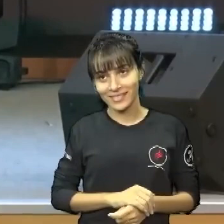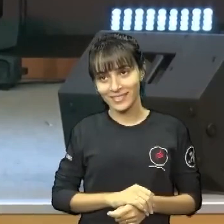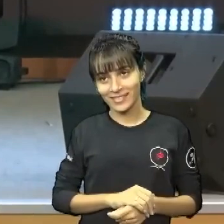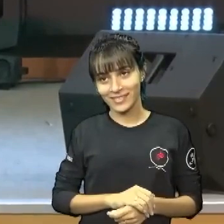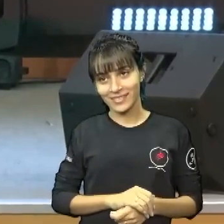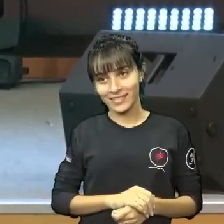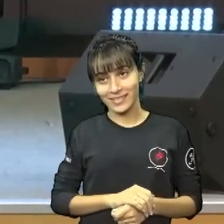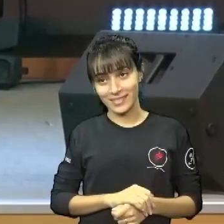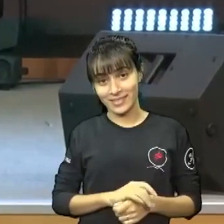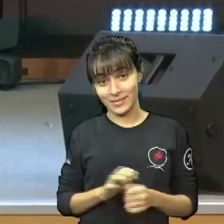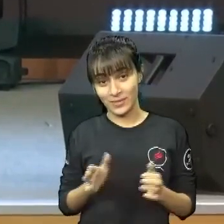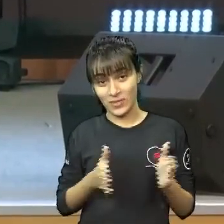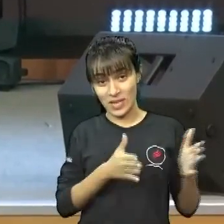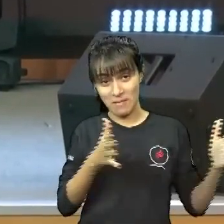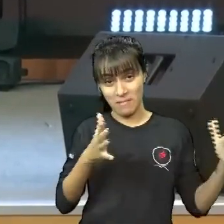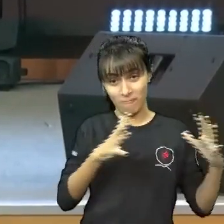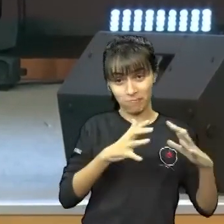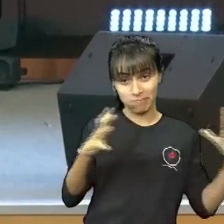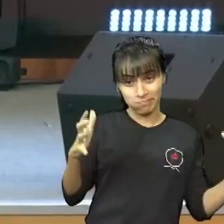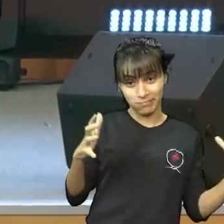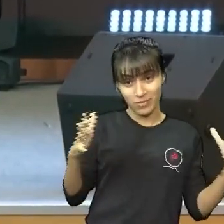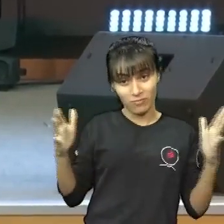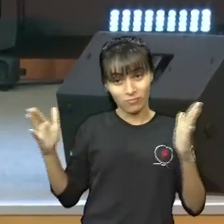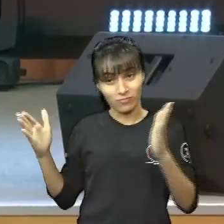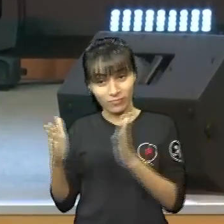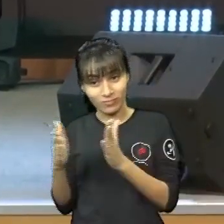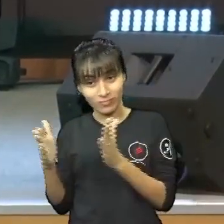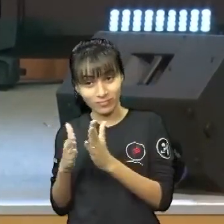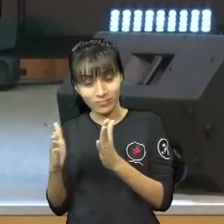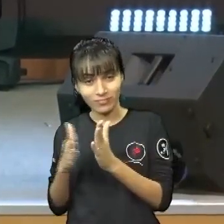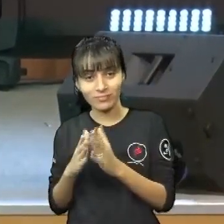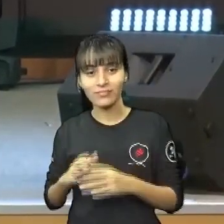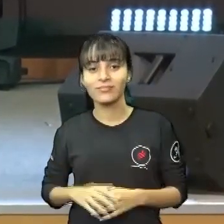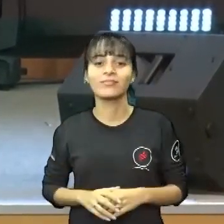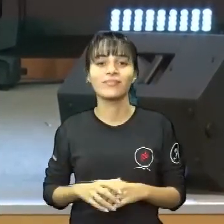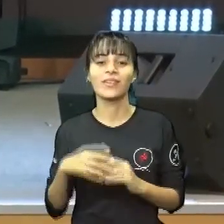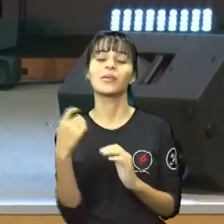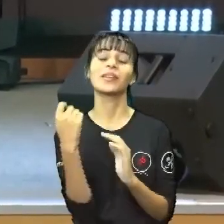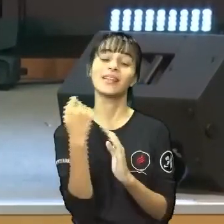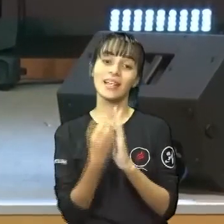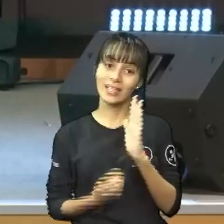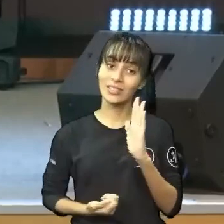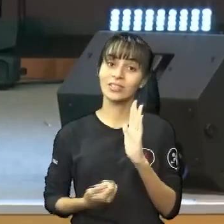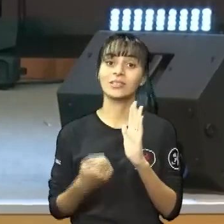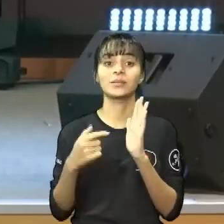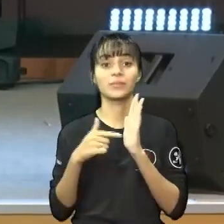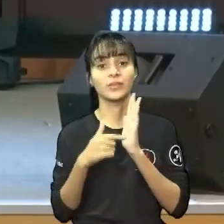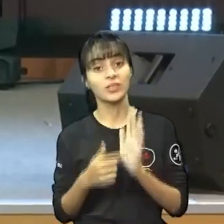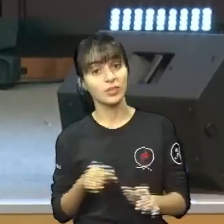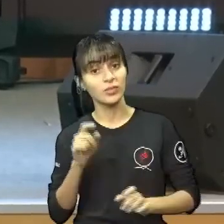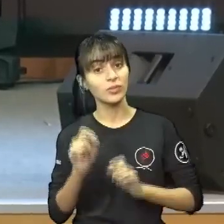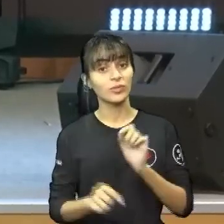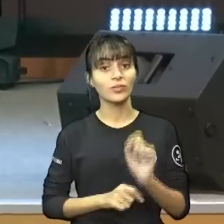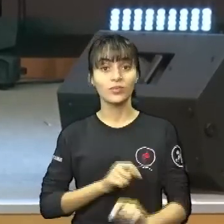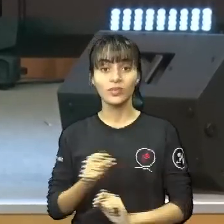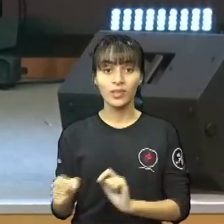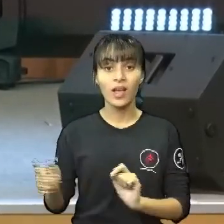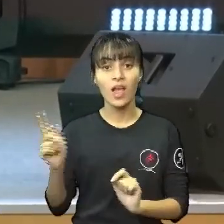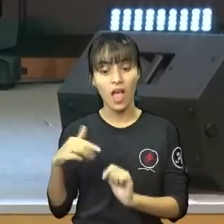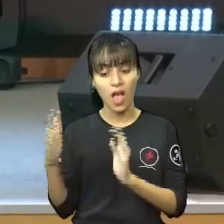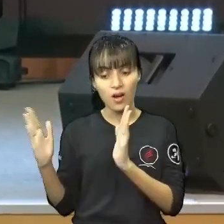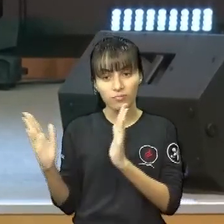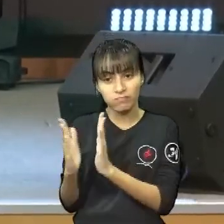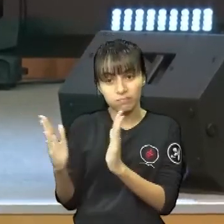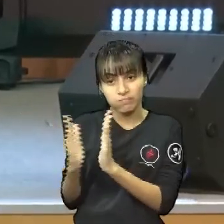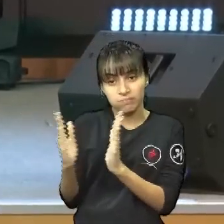mas o caminho é largo ou é estreito o texto tá dizendo que é estreito